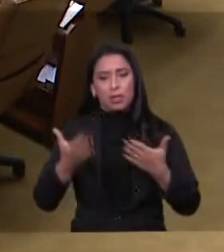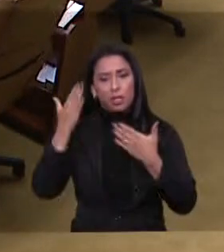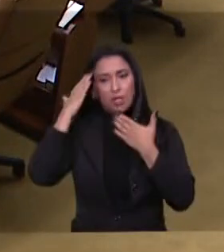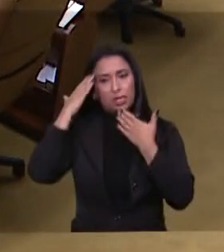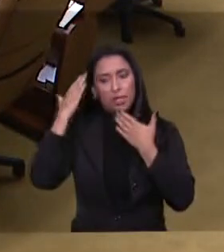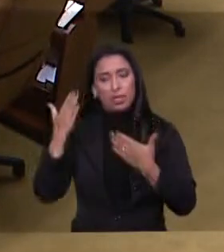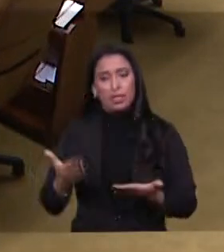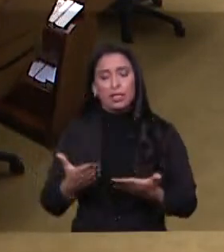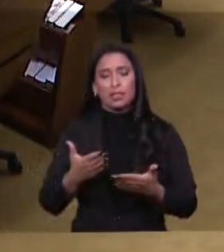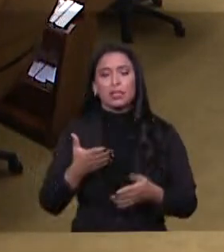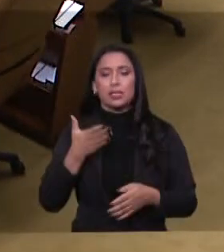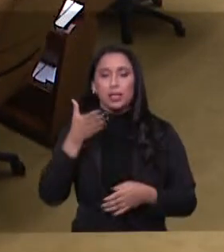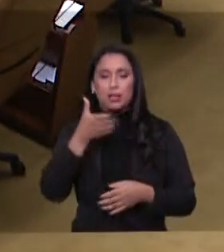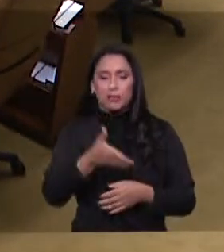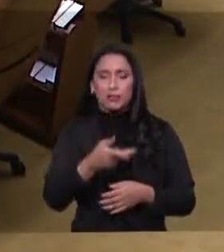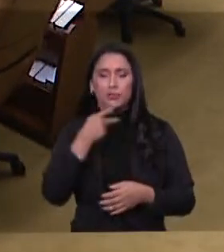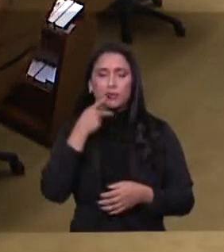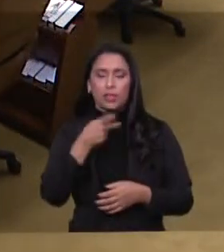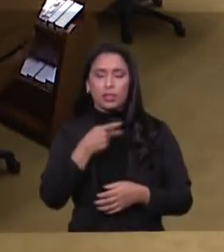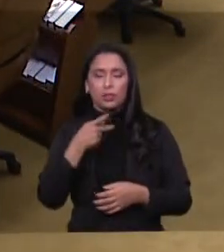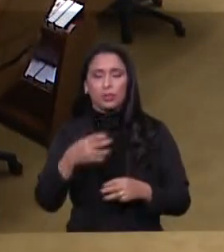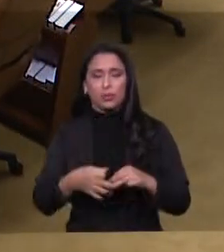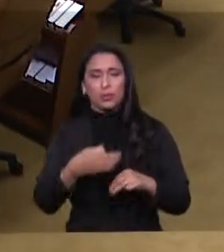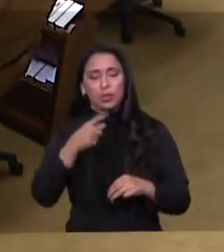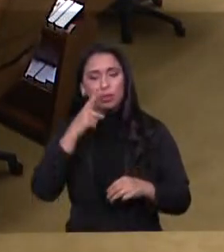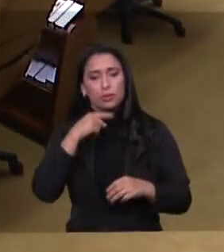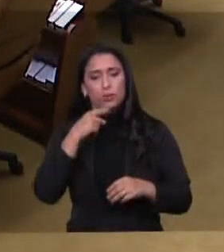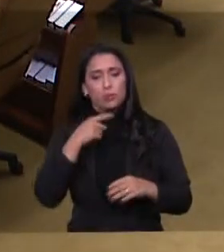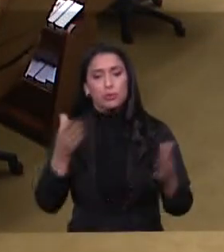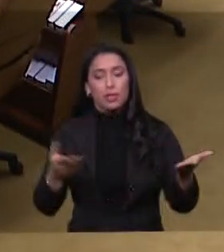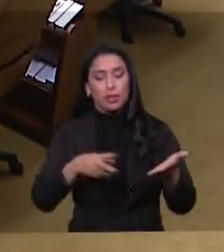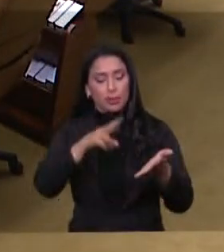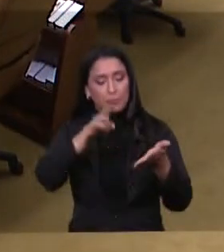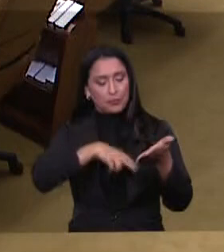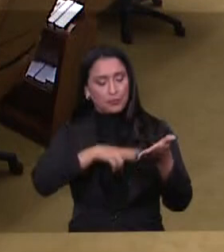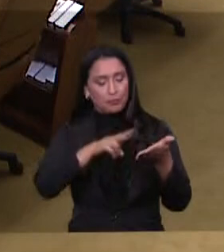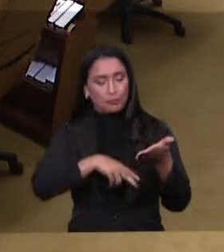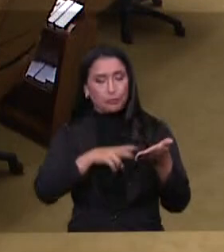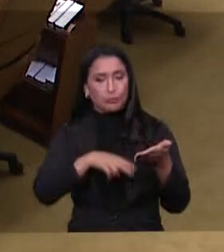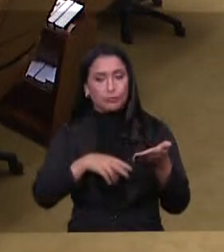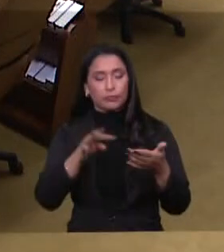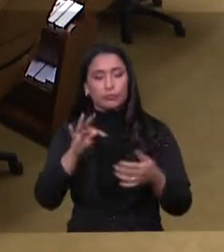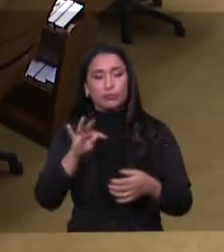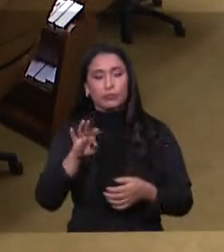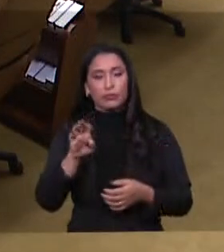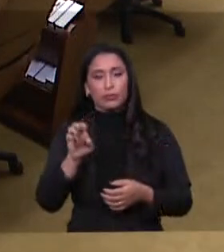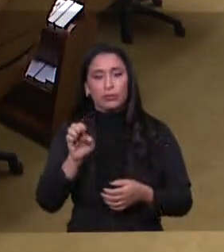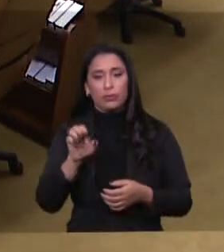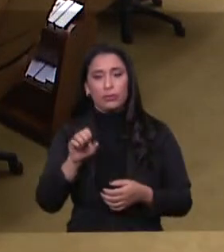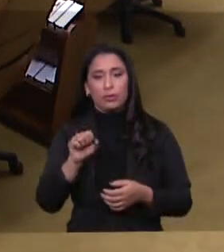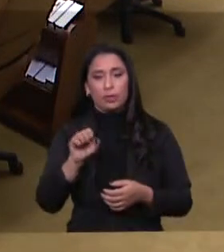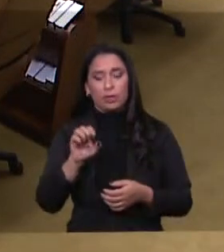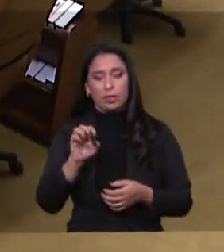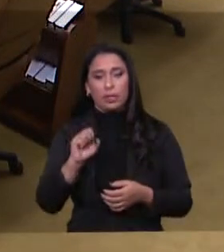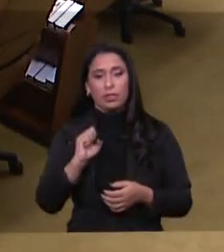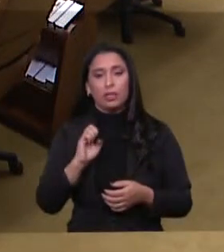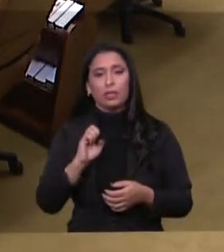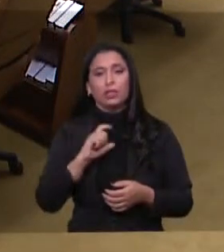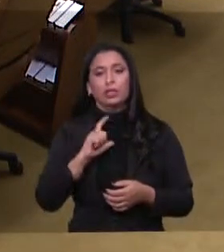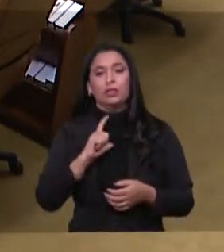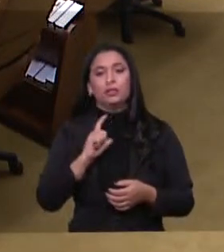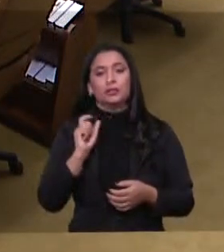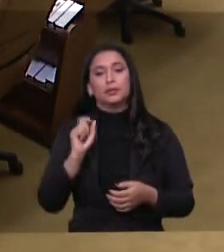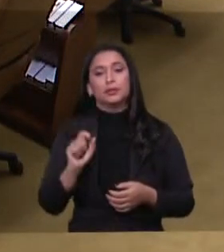do ministro Gilmar. Assim, em observância ao quanto fundamentei na questão